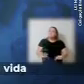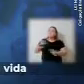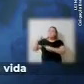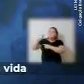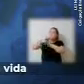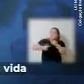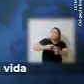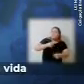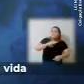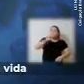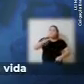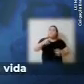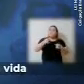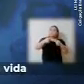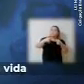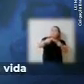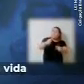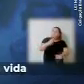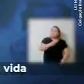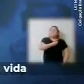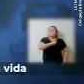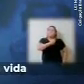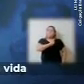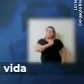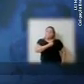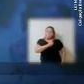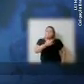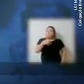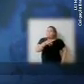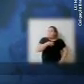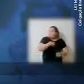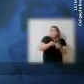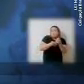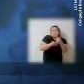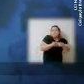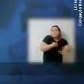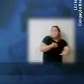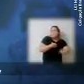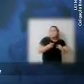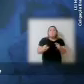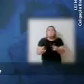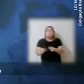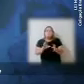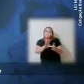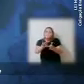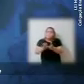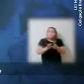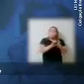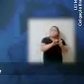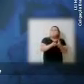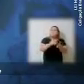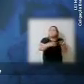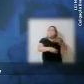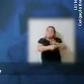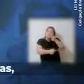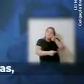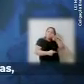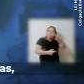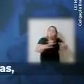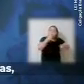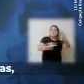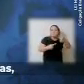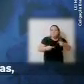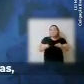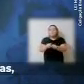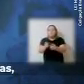quebrado E que a herança deixada pelo PT atinge a sua vida De um jeito ou de outro O modelo corrupto de barganha política